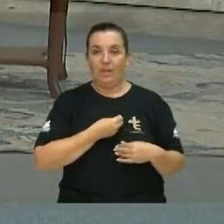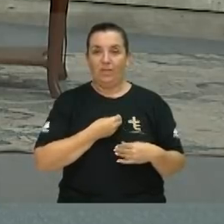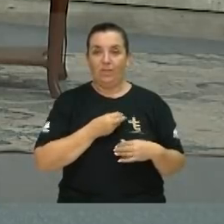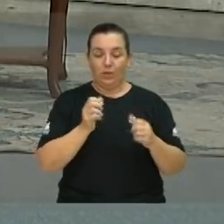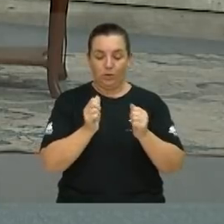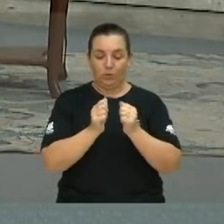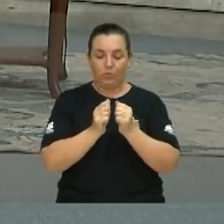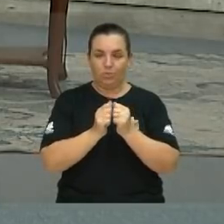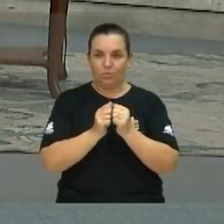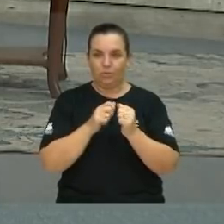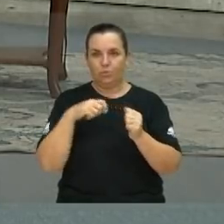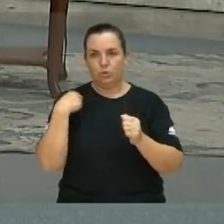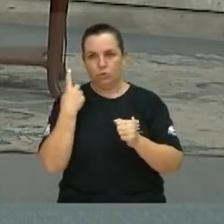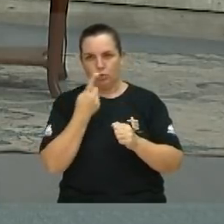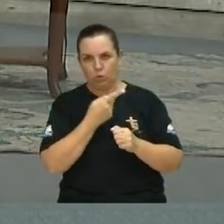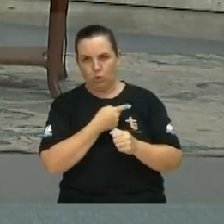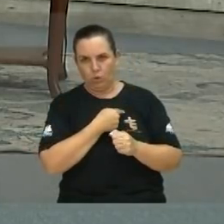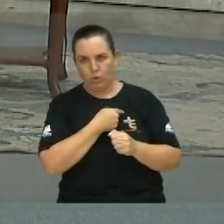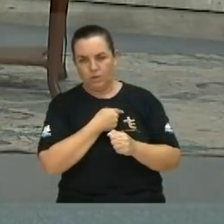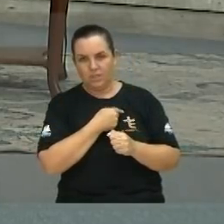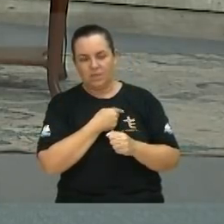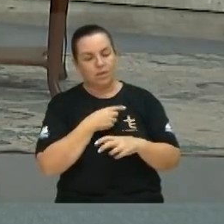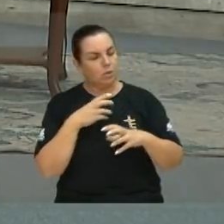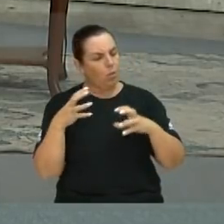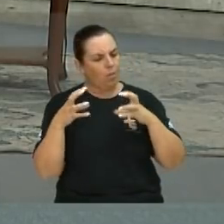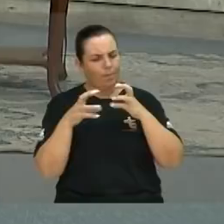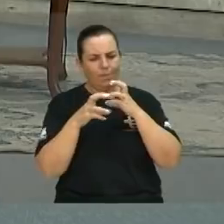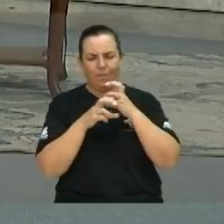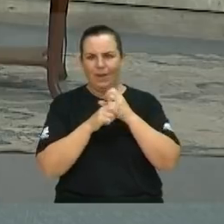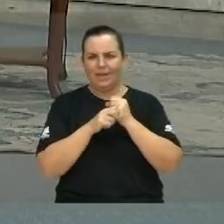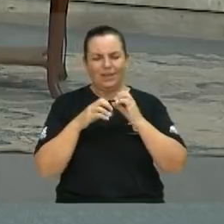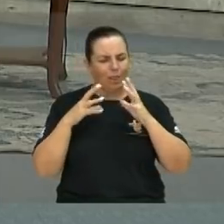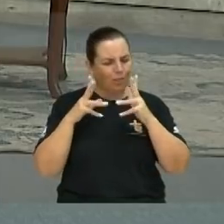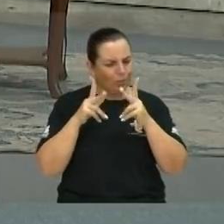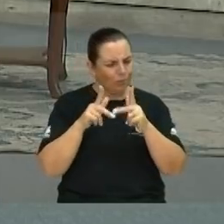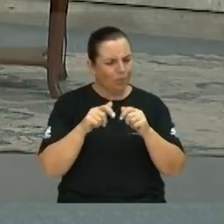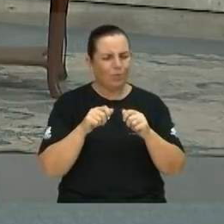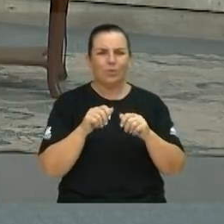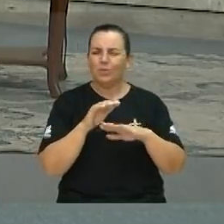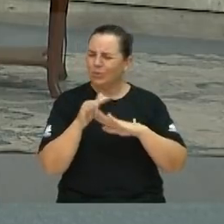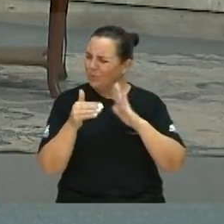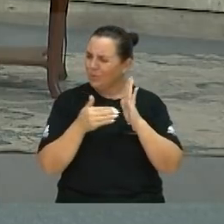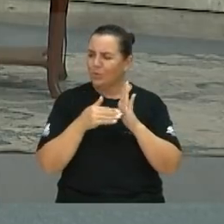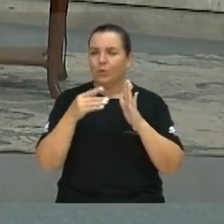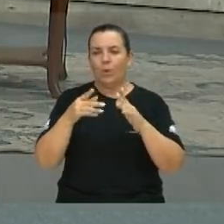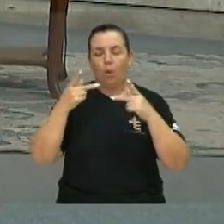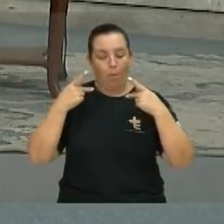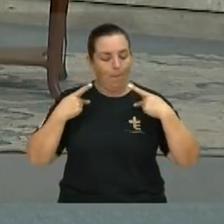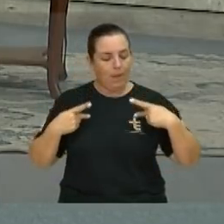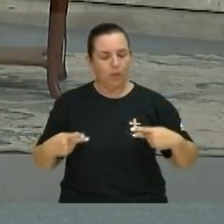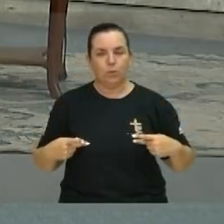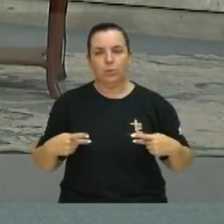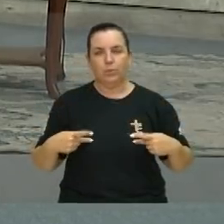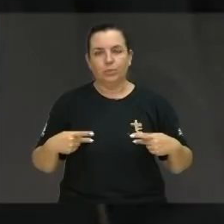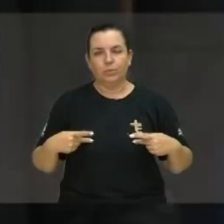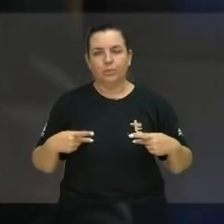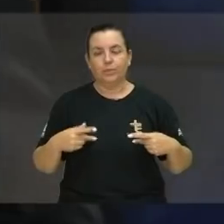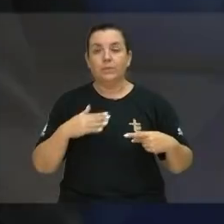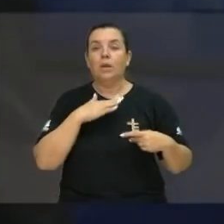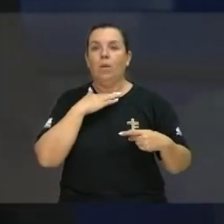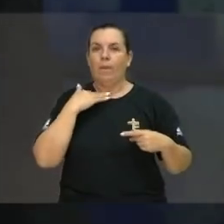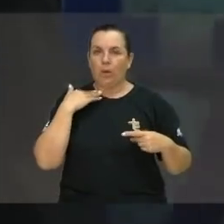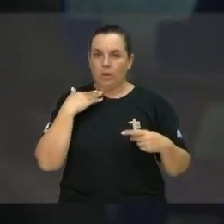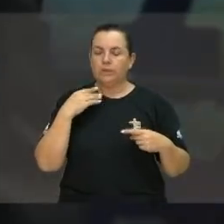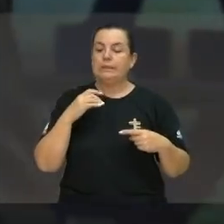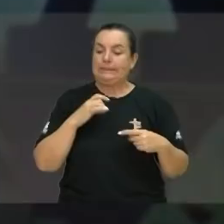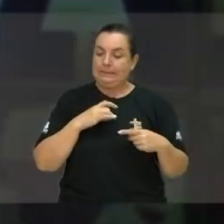em de maneira totalizante tudo o que é humano ea morte assusta